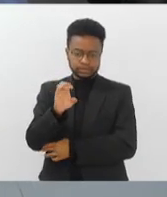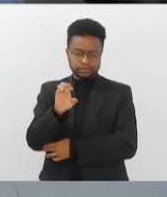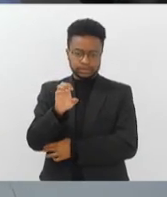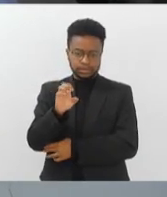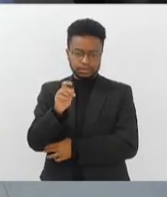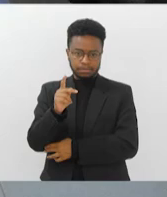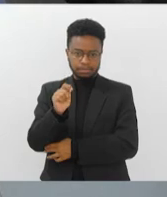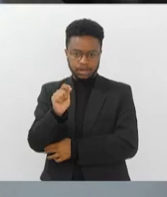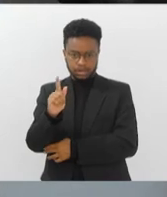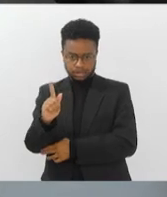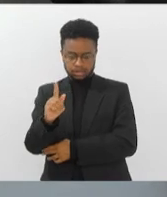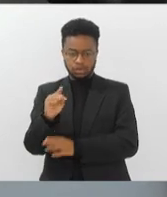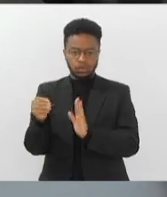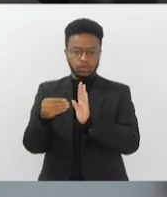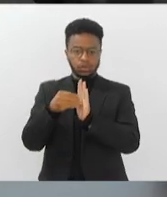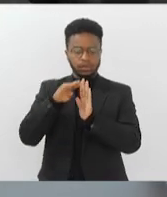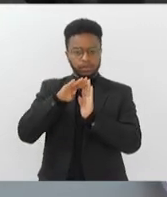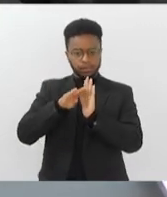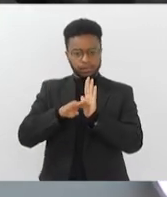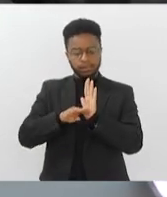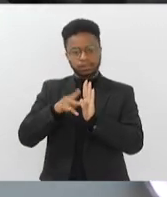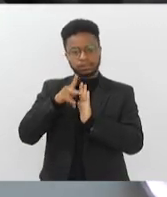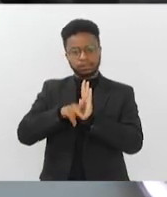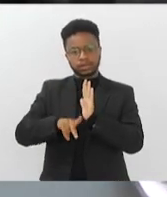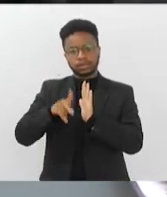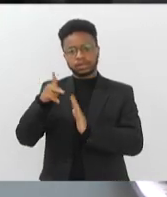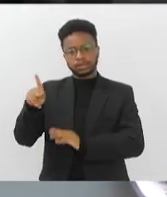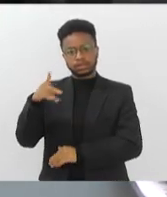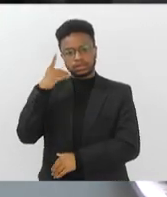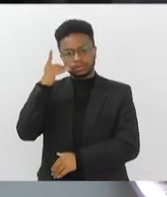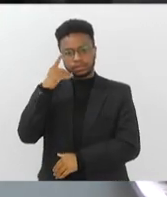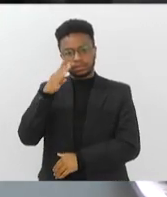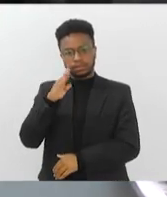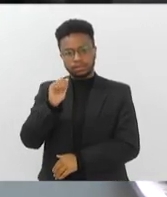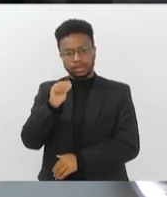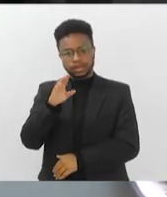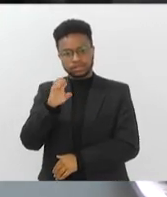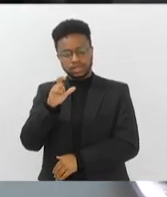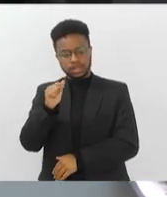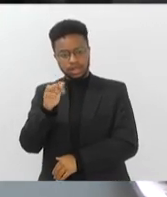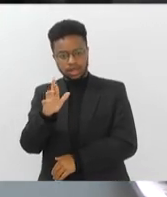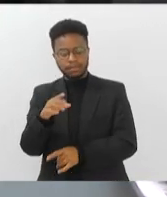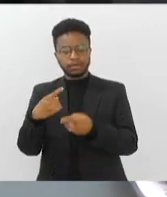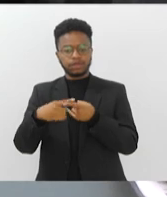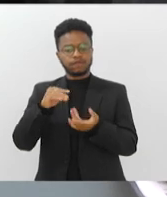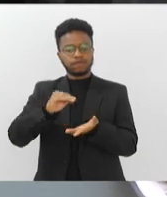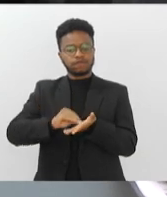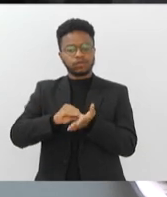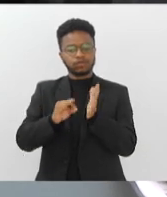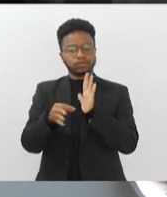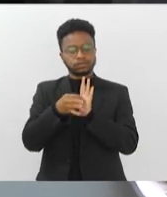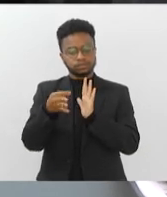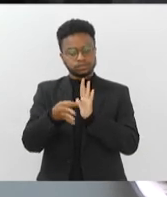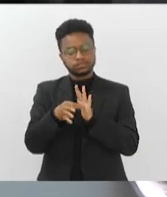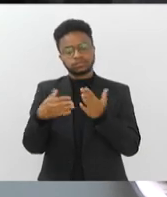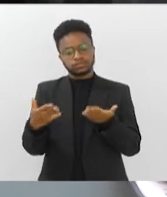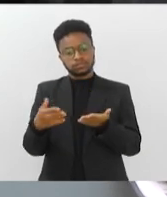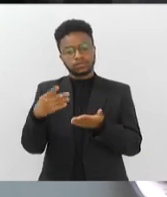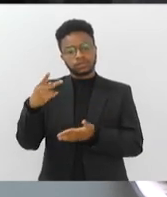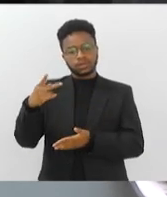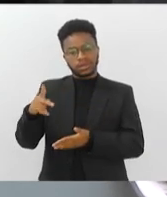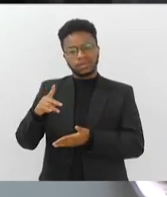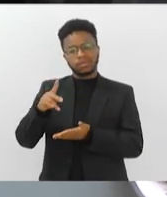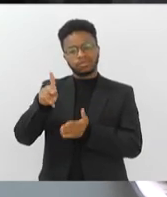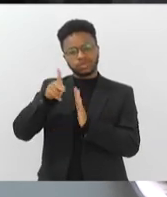Trazendo aqui à pauta o projeto do deputado Bacelar. Fechado. Que ainda não tem parecer da CCJ. É um projeto